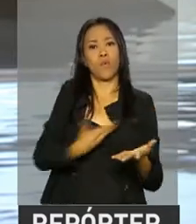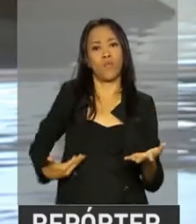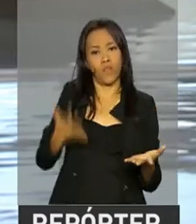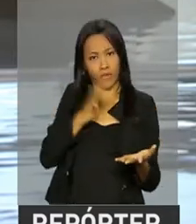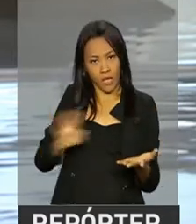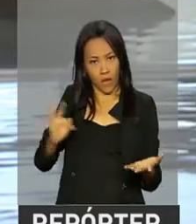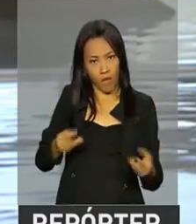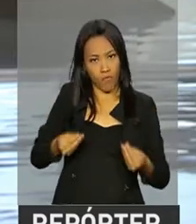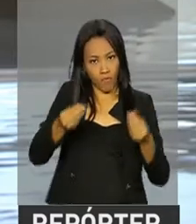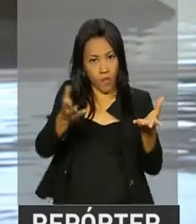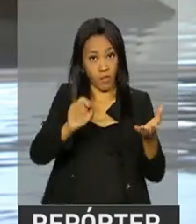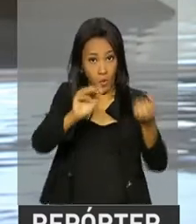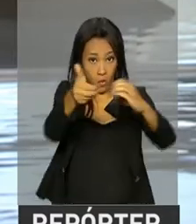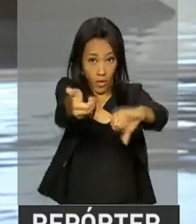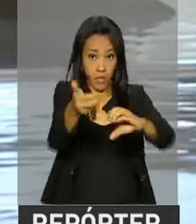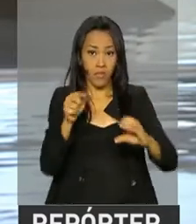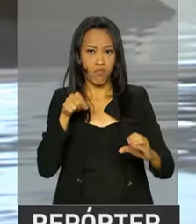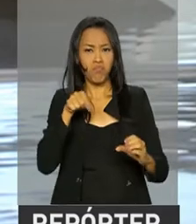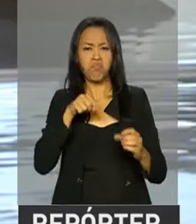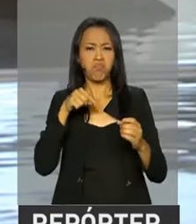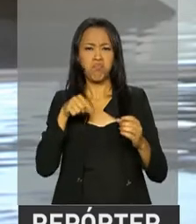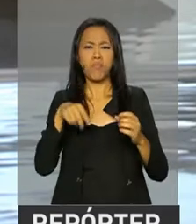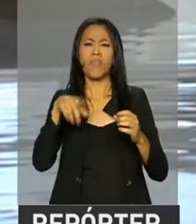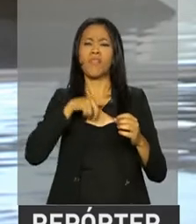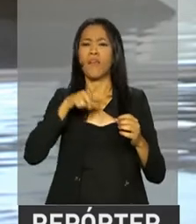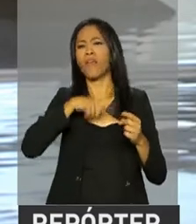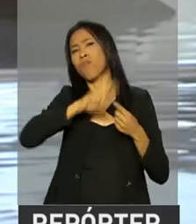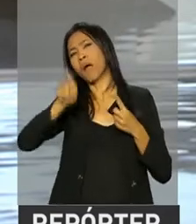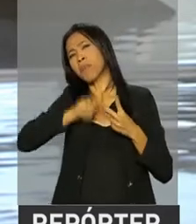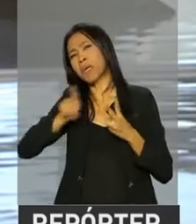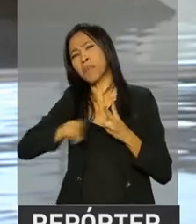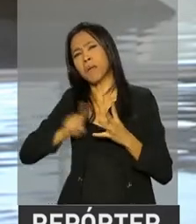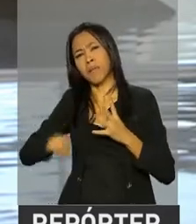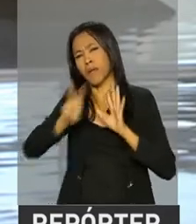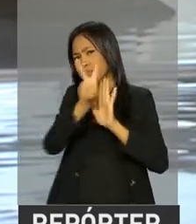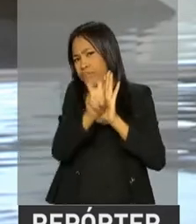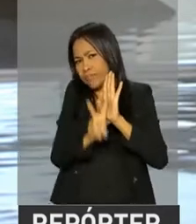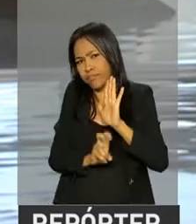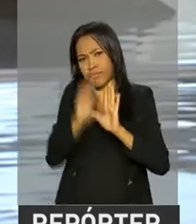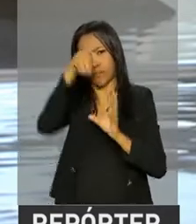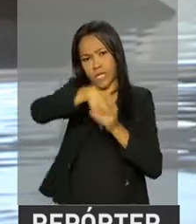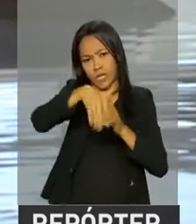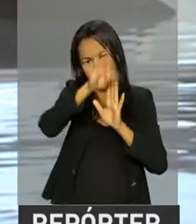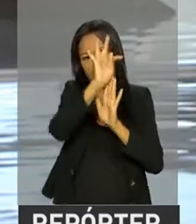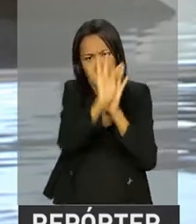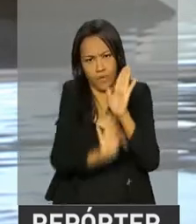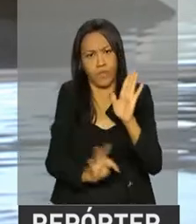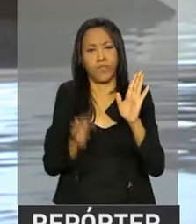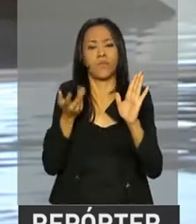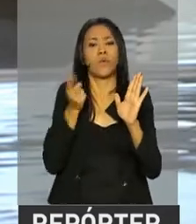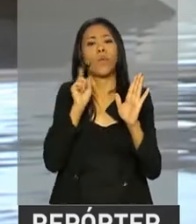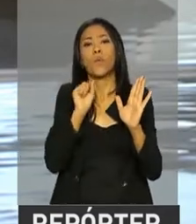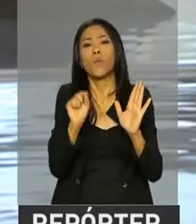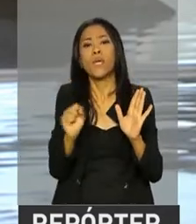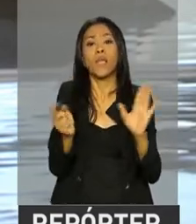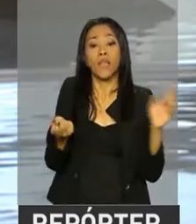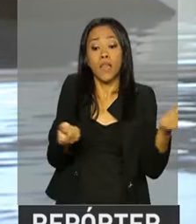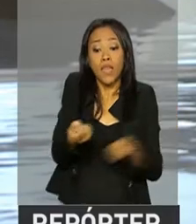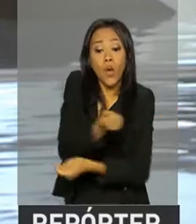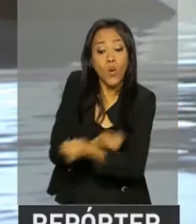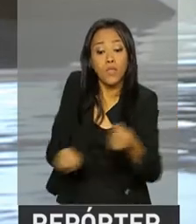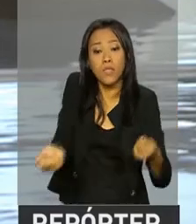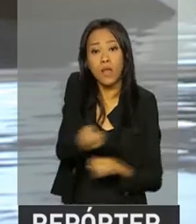nacional e regulamenta entre outras questões que o que for negociado entre os trabalhadores